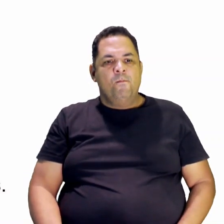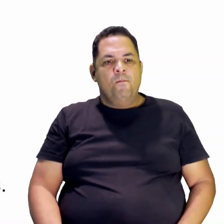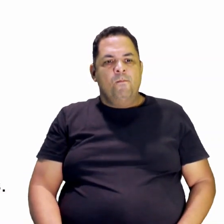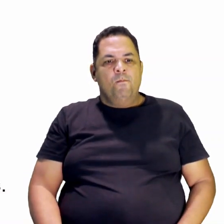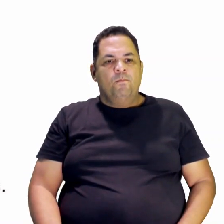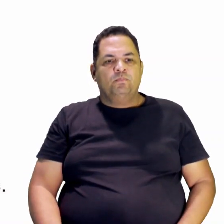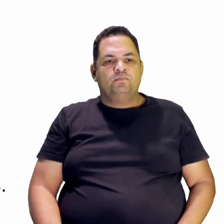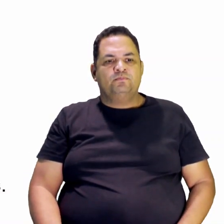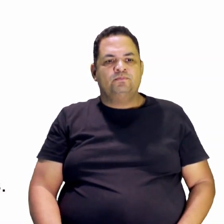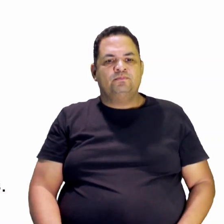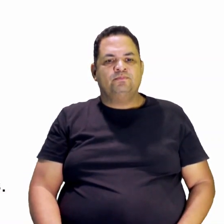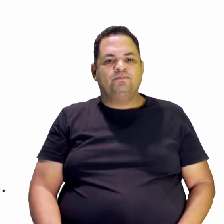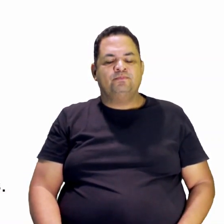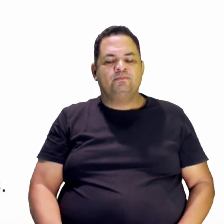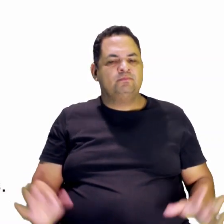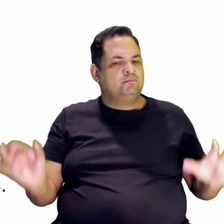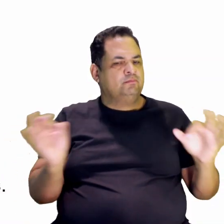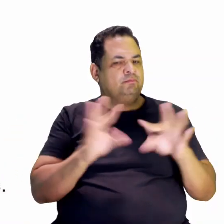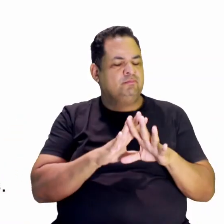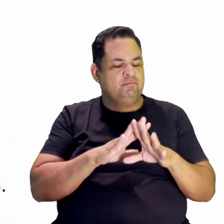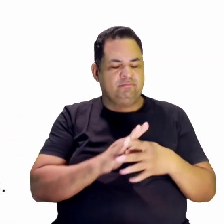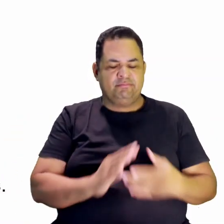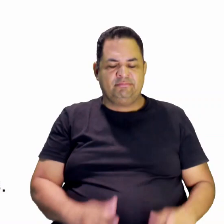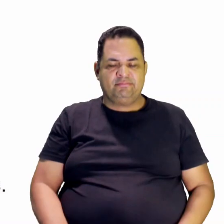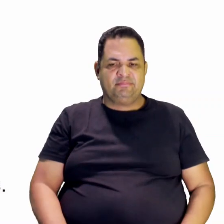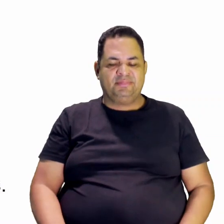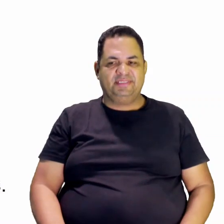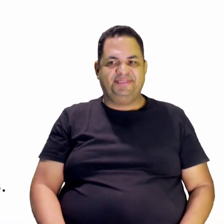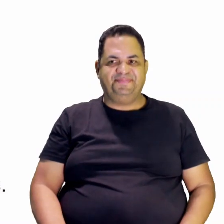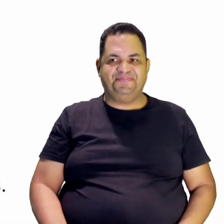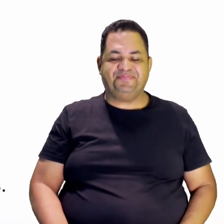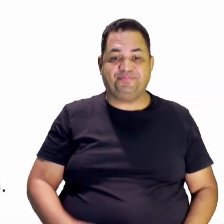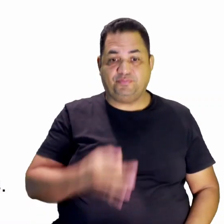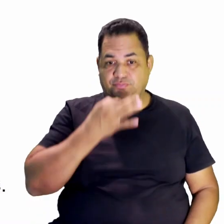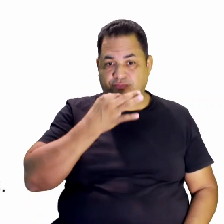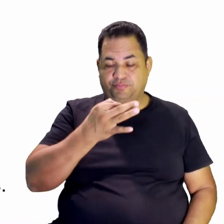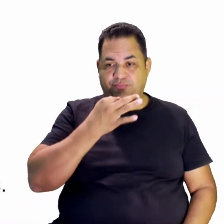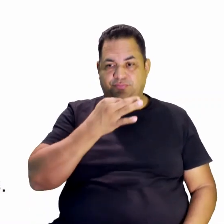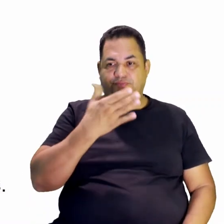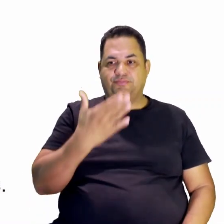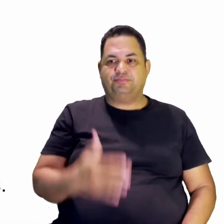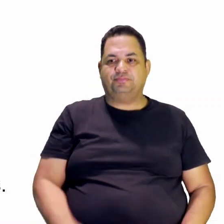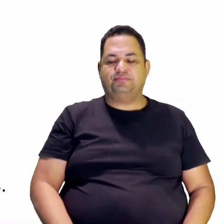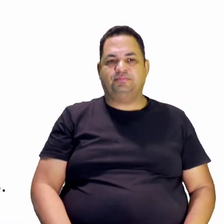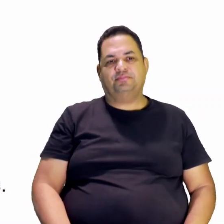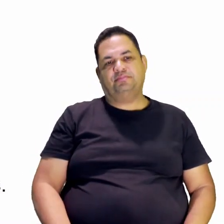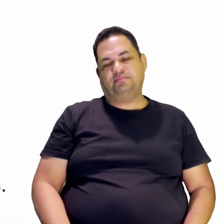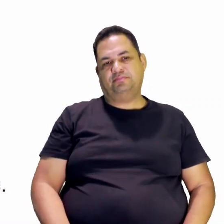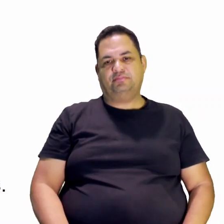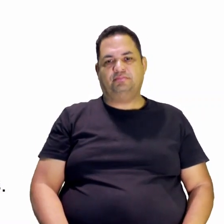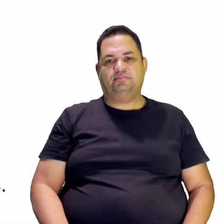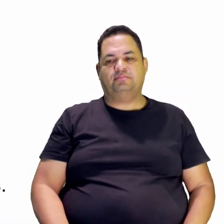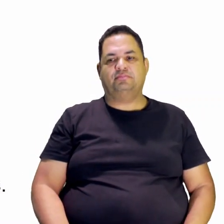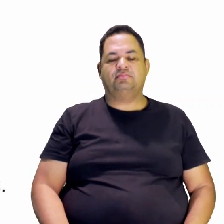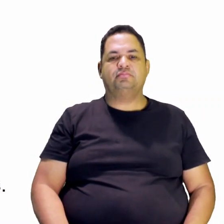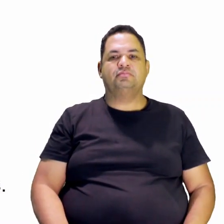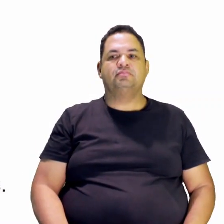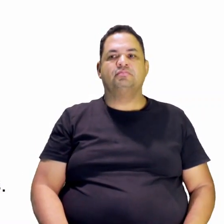e aceleração. Pronto, muda nada, né? Então, por isso que eu supondo, em lugar nenhum comentou quem ganhou, tá bom?